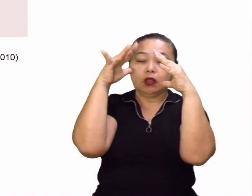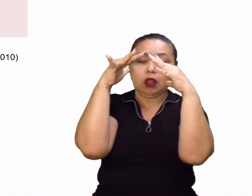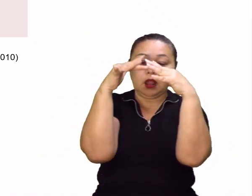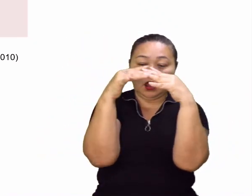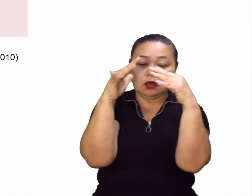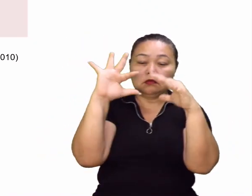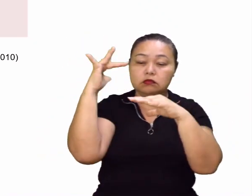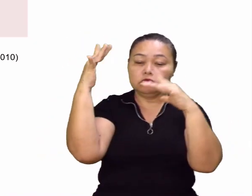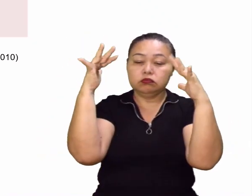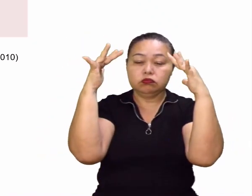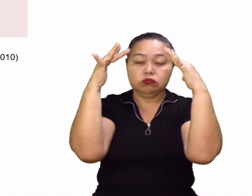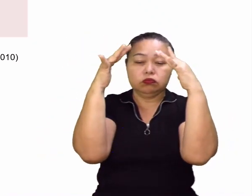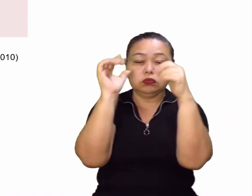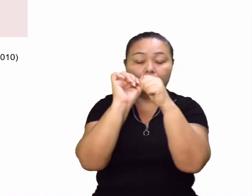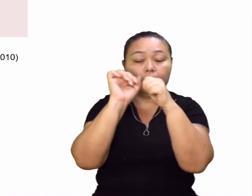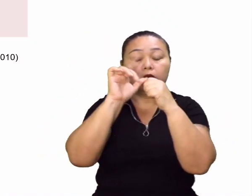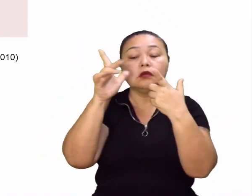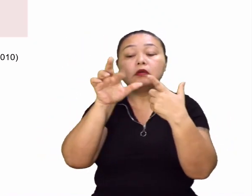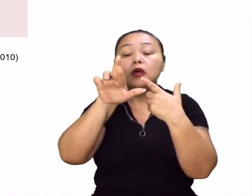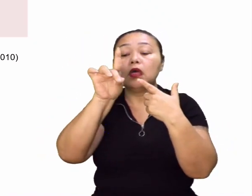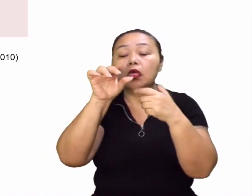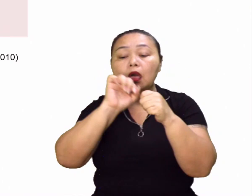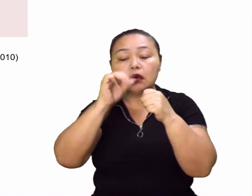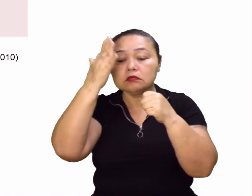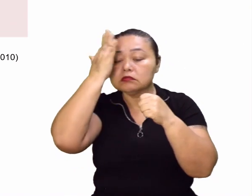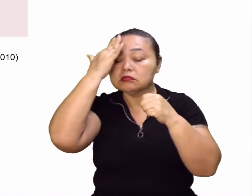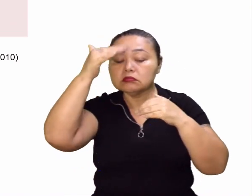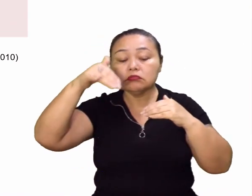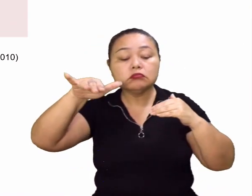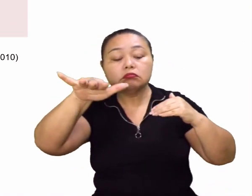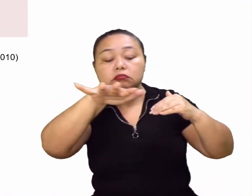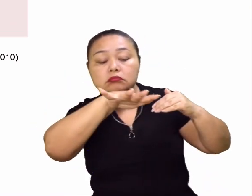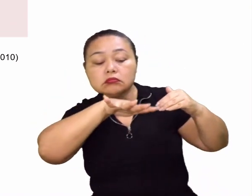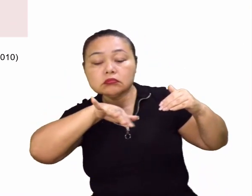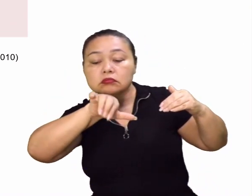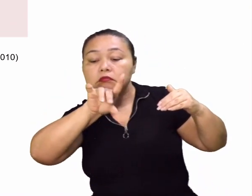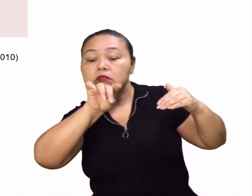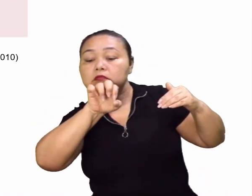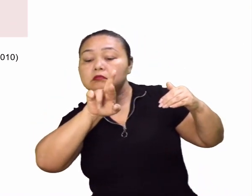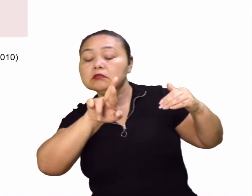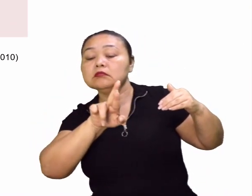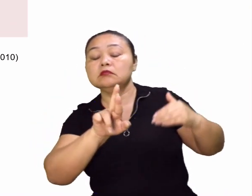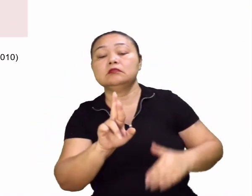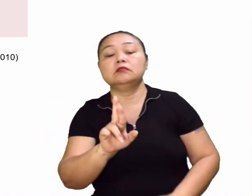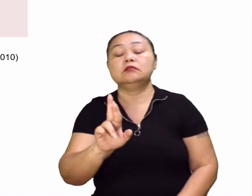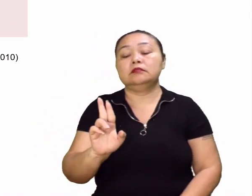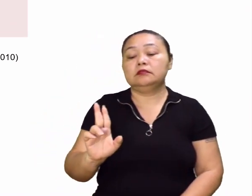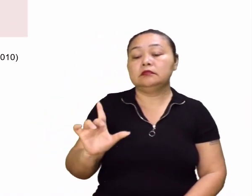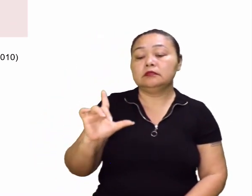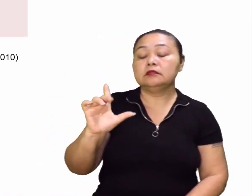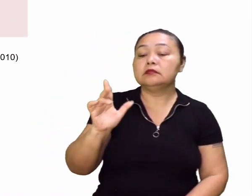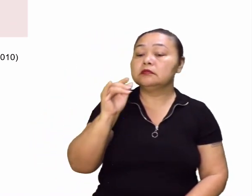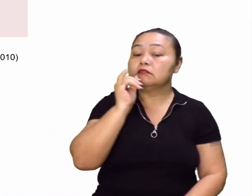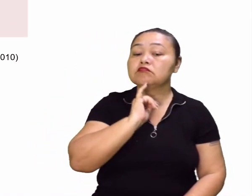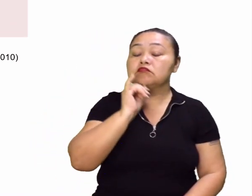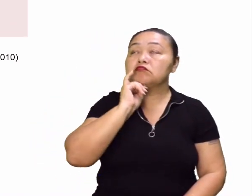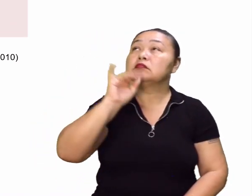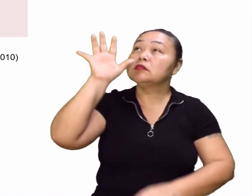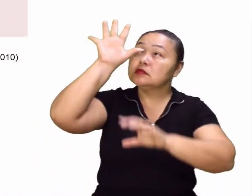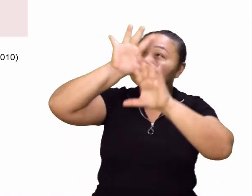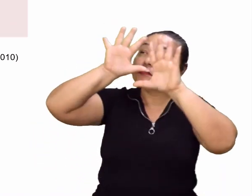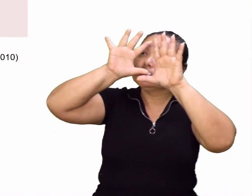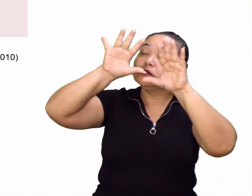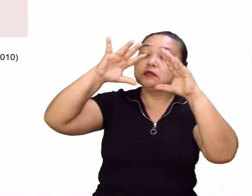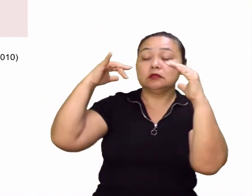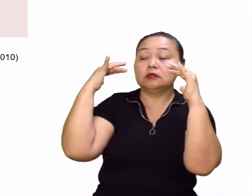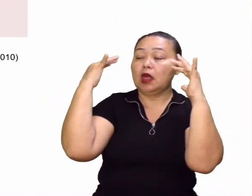gente tem os radares que faz todo esse monitoramento, né, professor Jorge? Isso. Por exemplo, porque as nuvens, né, a